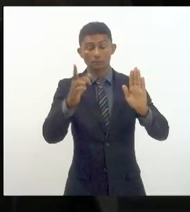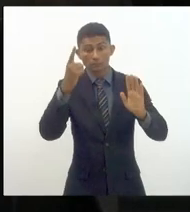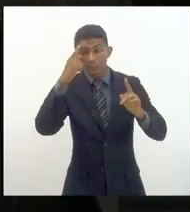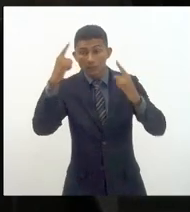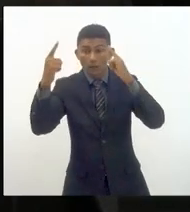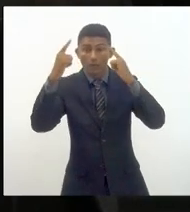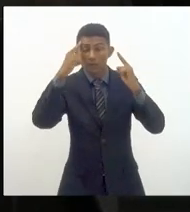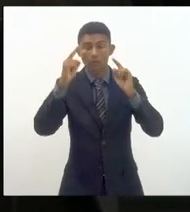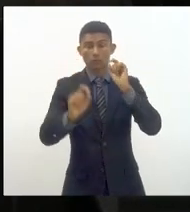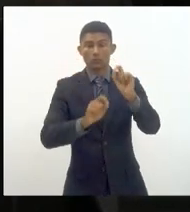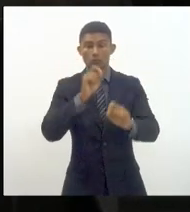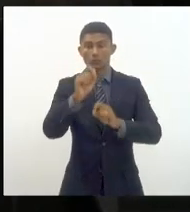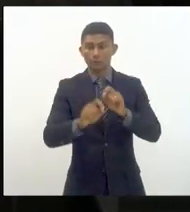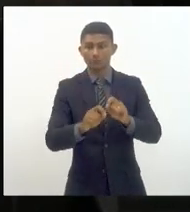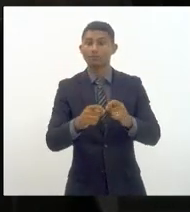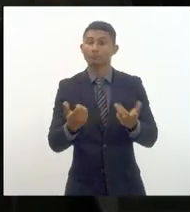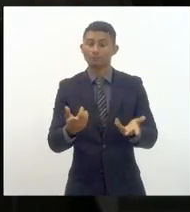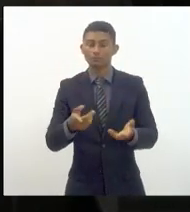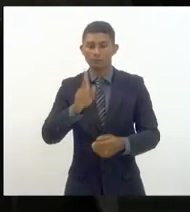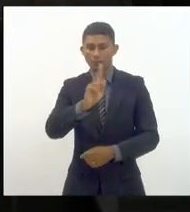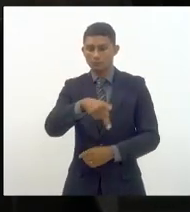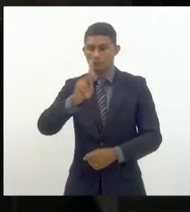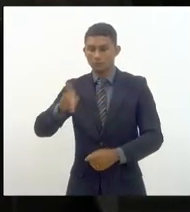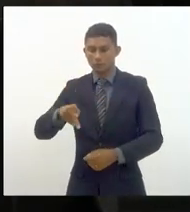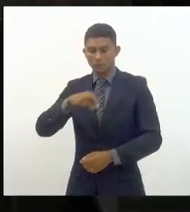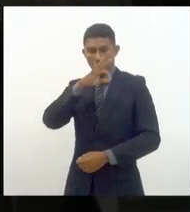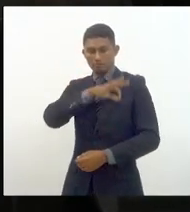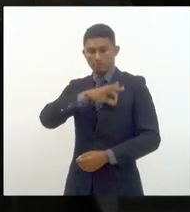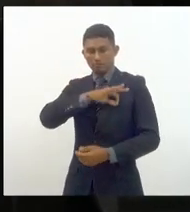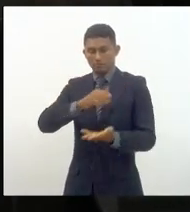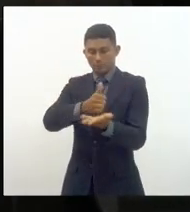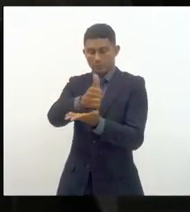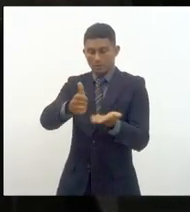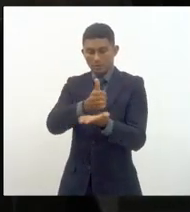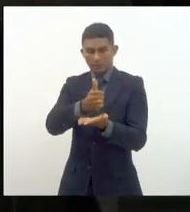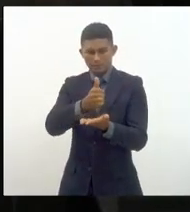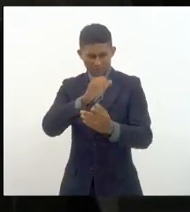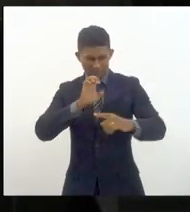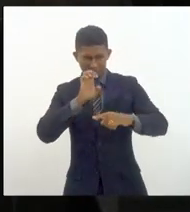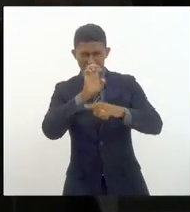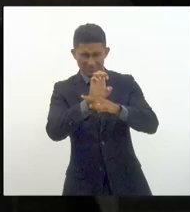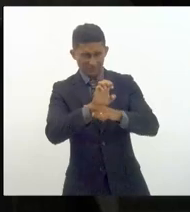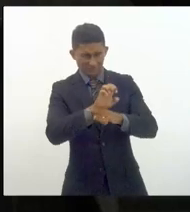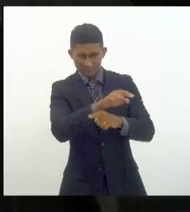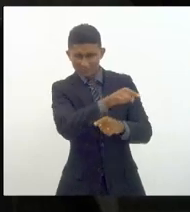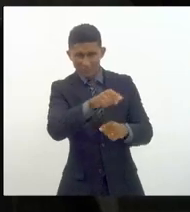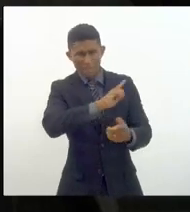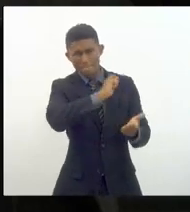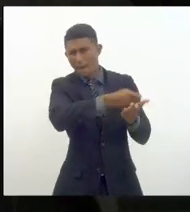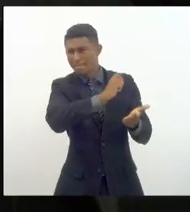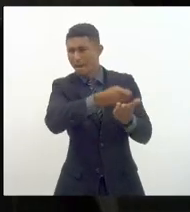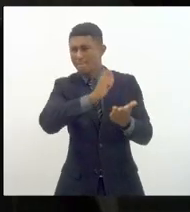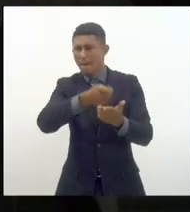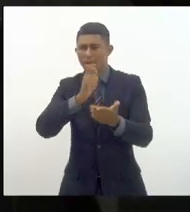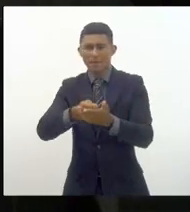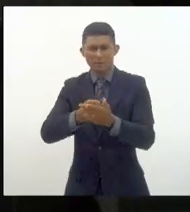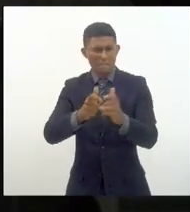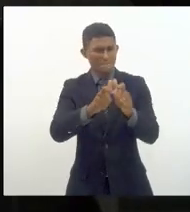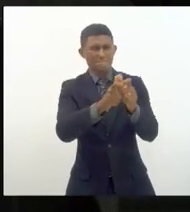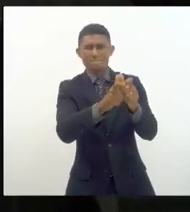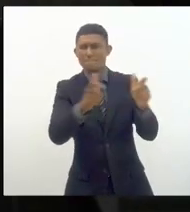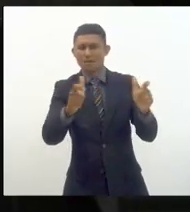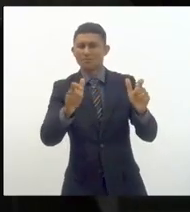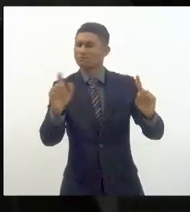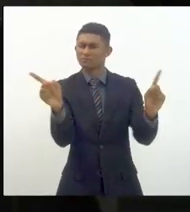lembrar que o piso salarial do magistério não é pago na rede estadual para todo mundo né para a maioria não é pago na verdade